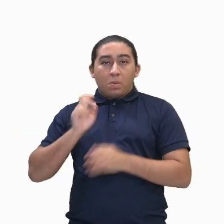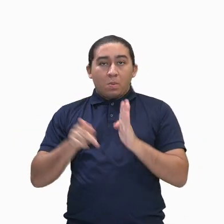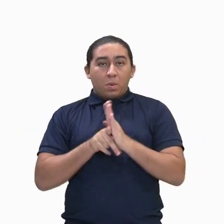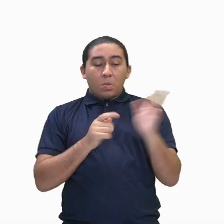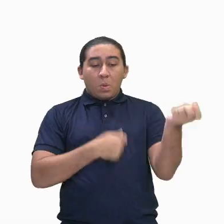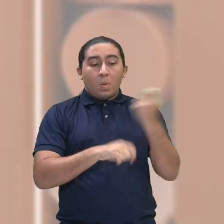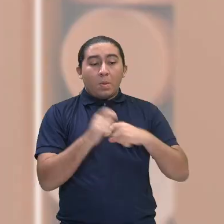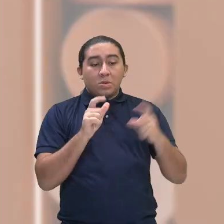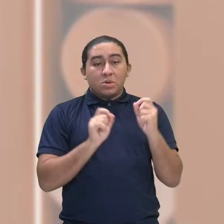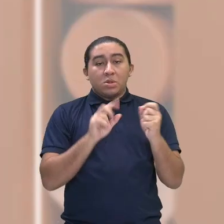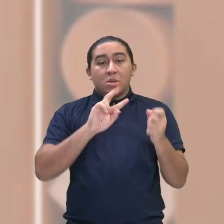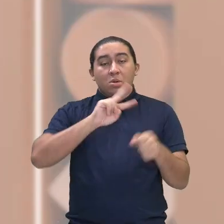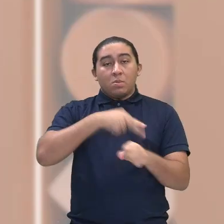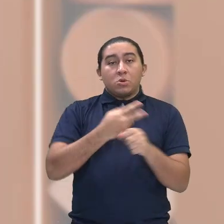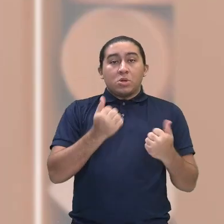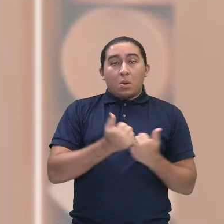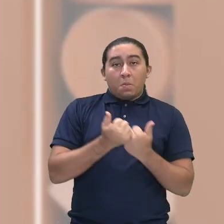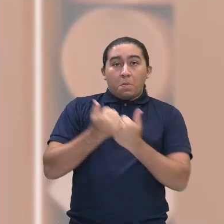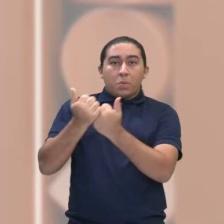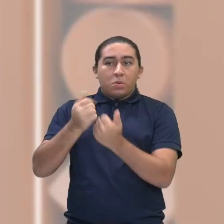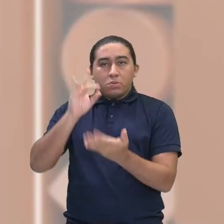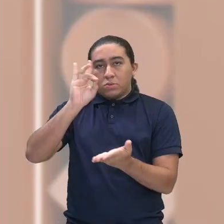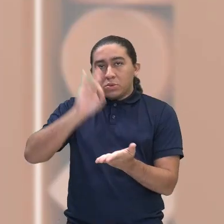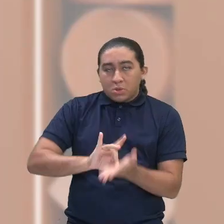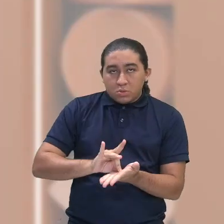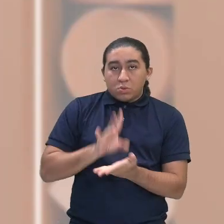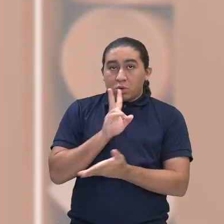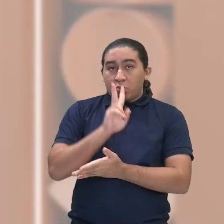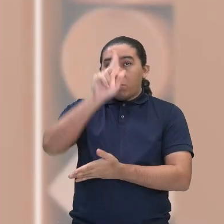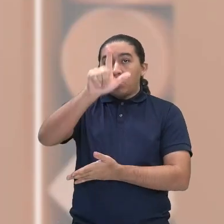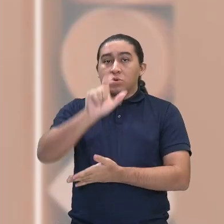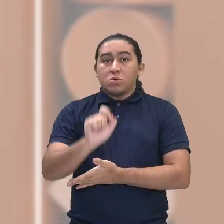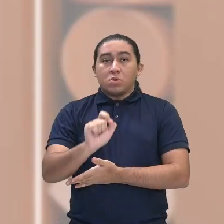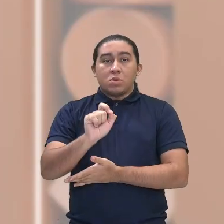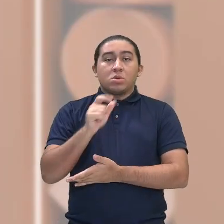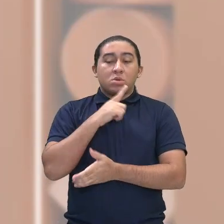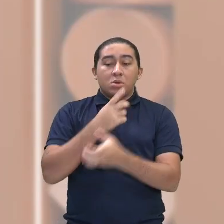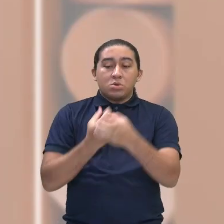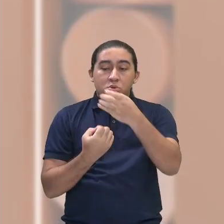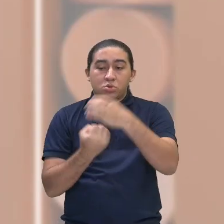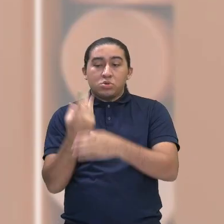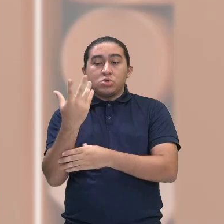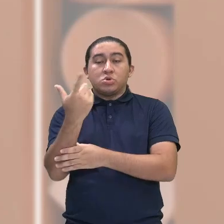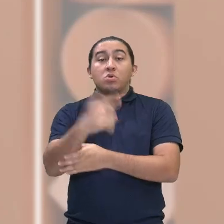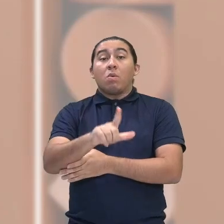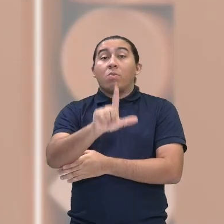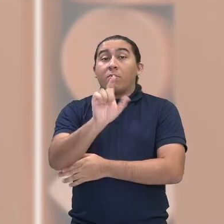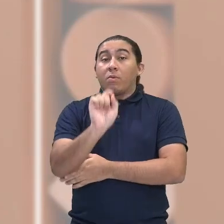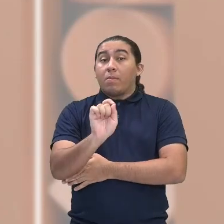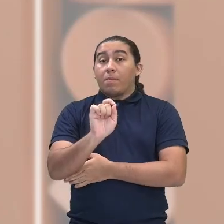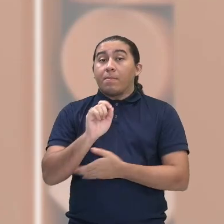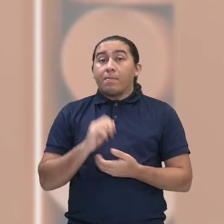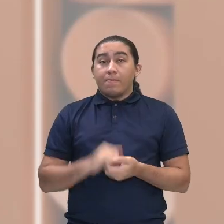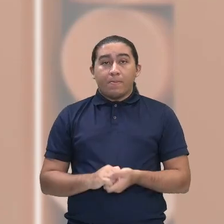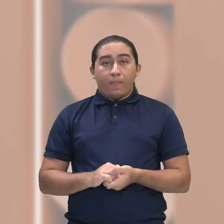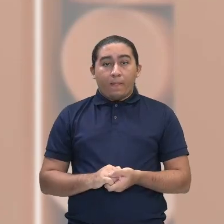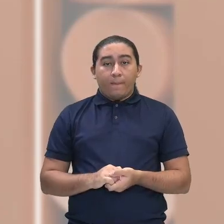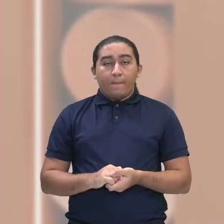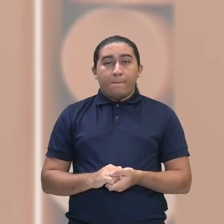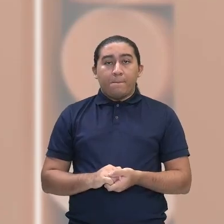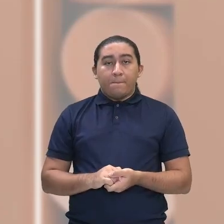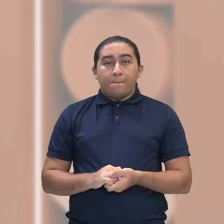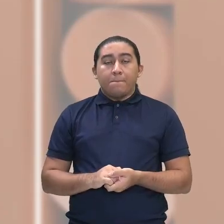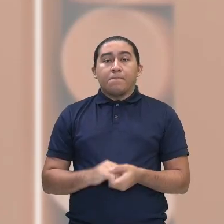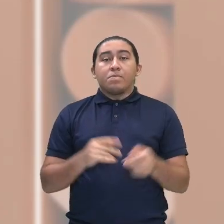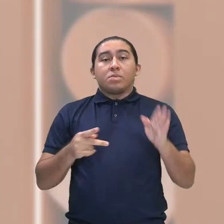que vão apoiar de modo muito forte o ressurgimento, sabe de quê? Das figuras